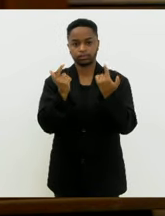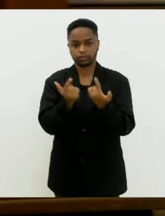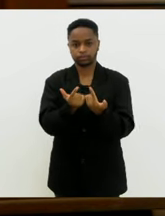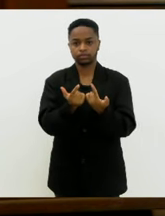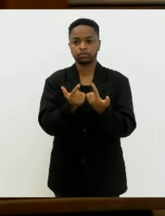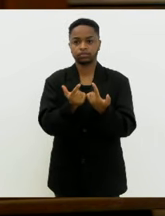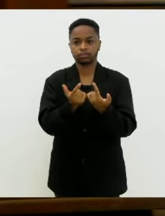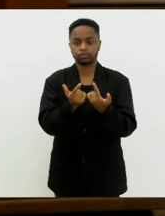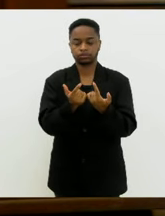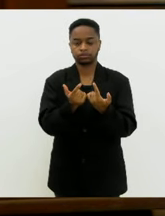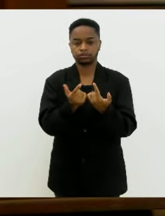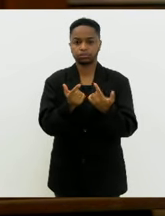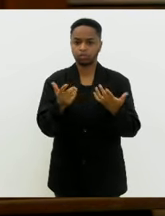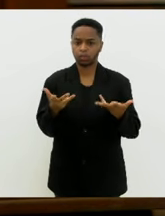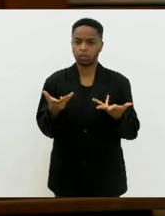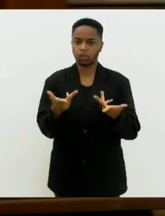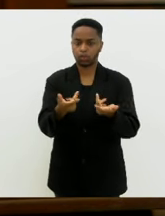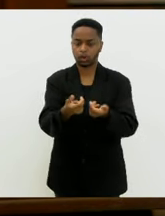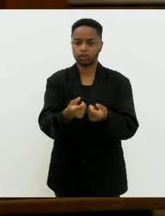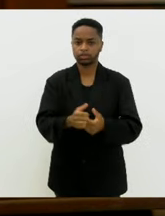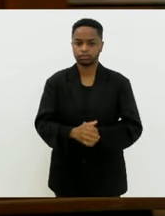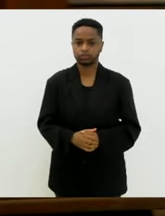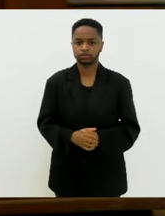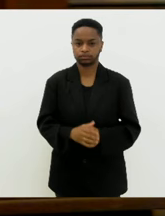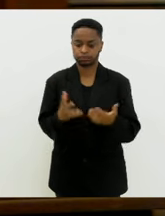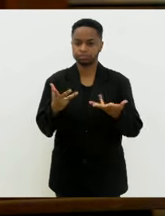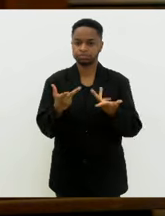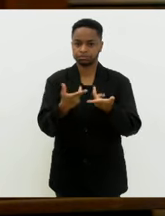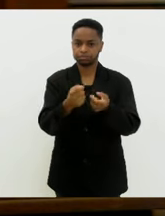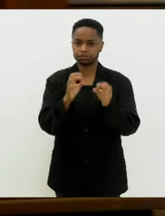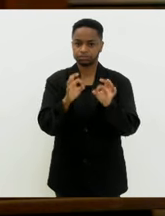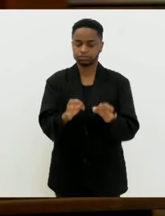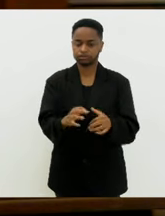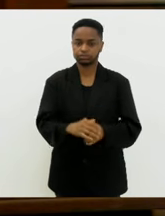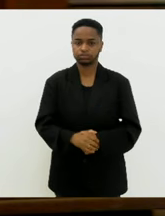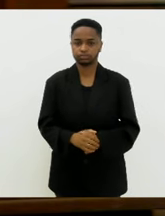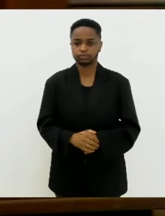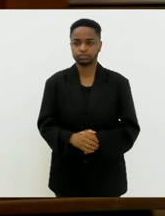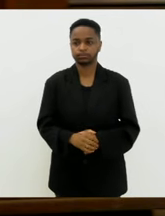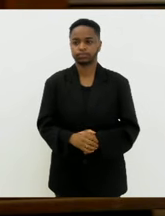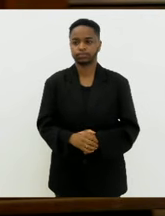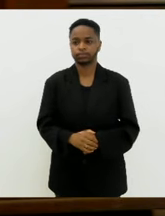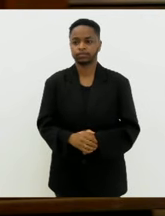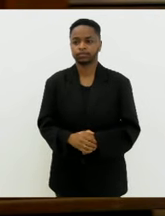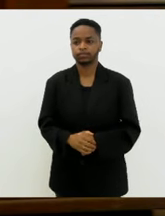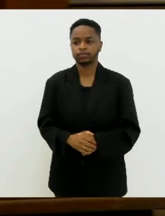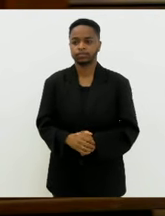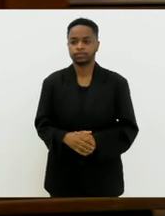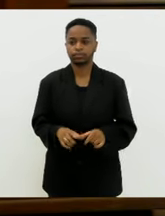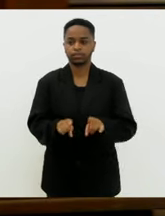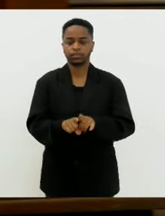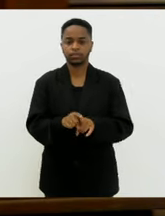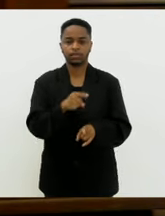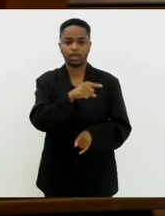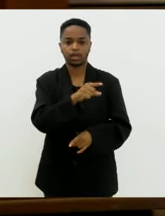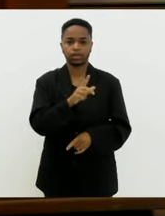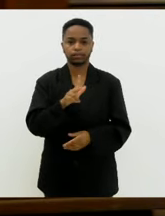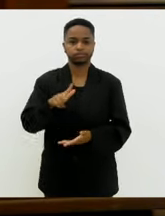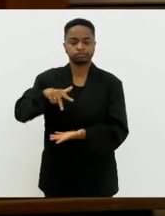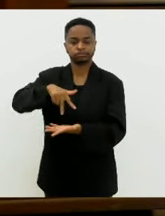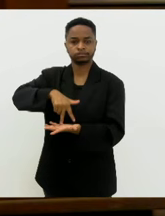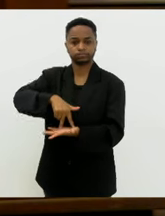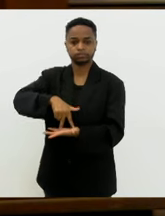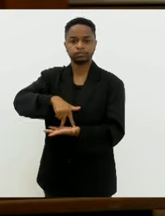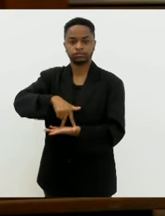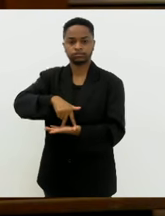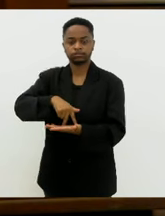muita qualidade, de muita qualidade. E ele veio aqui no púlpito, né,